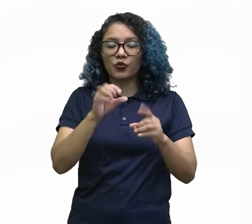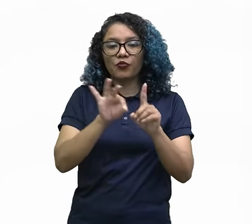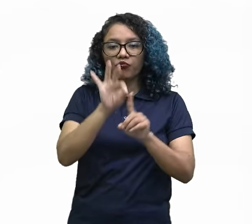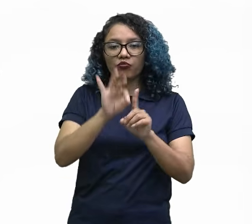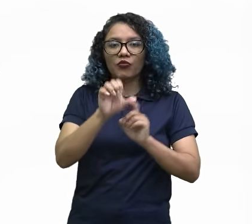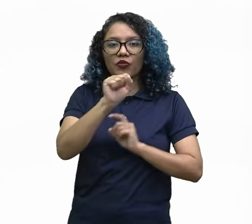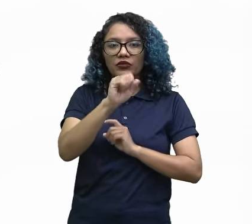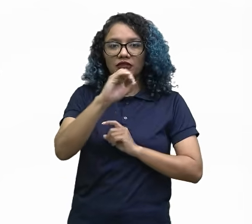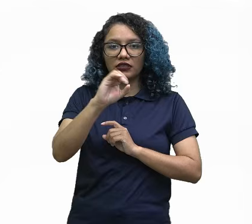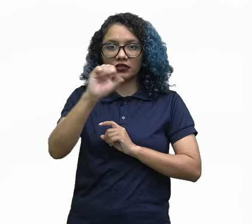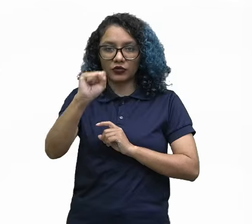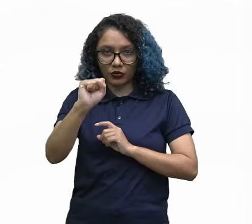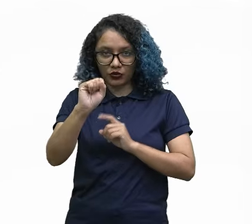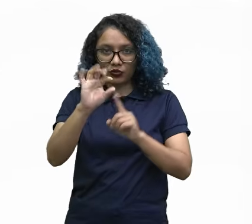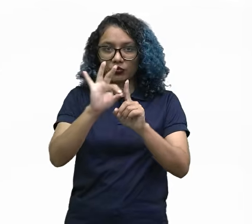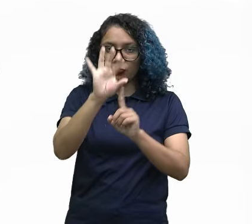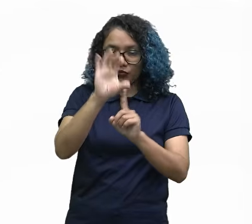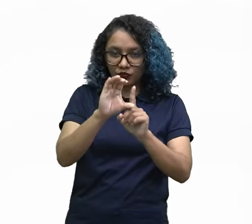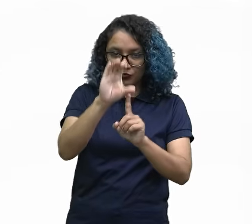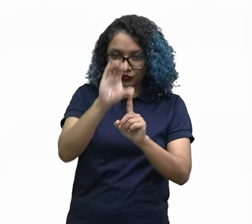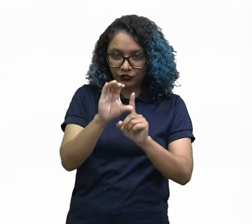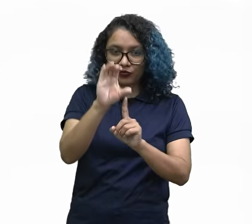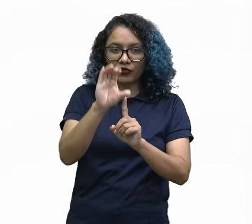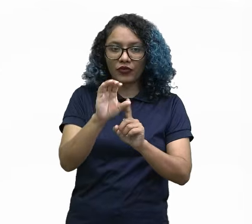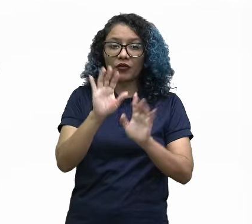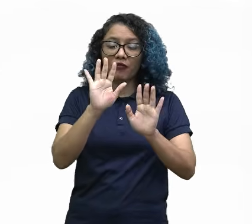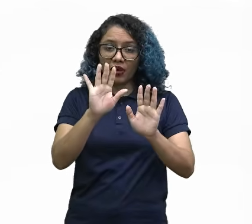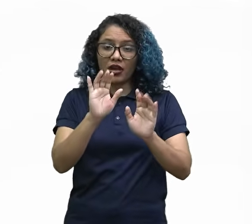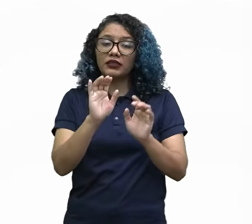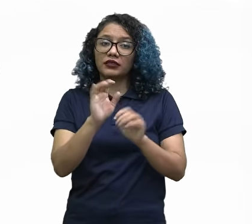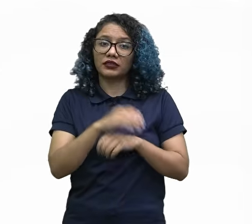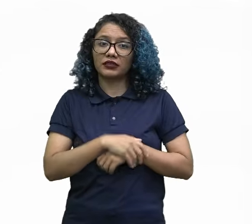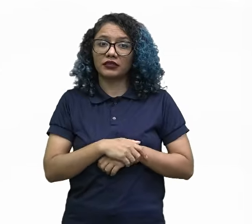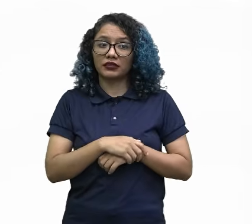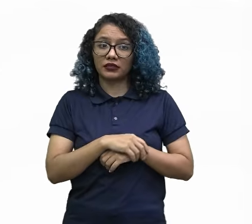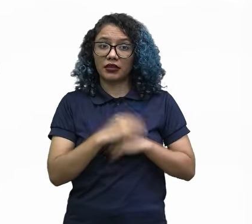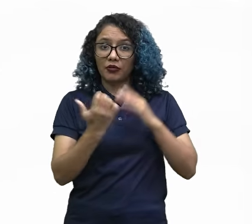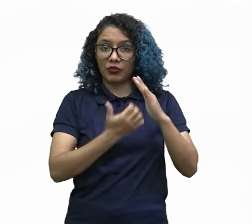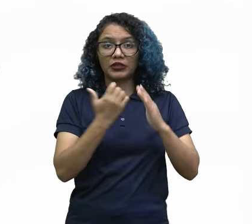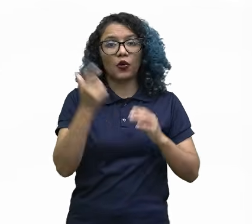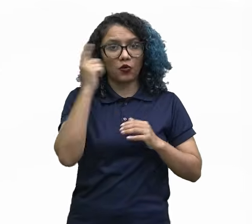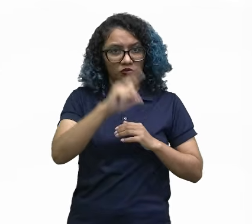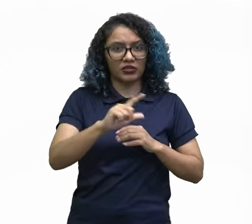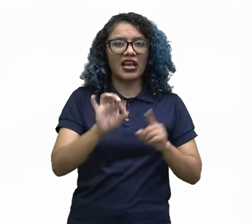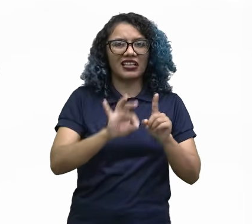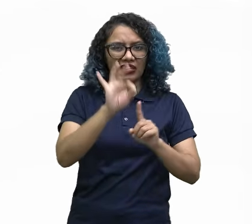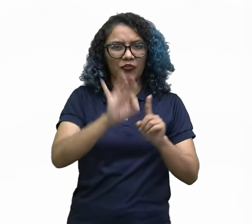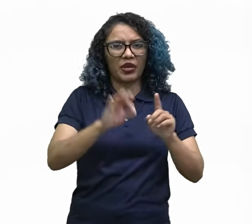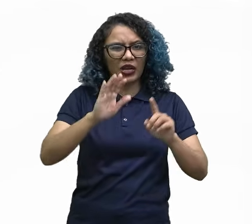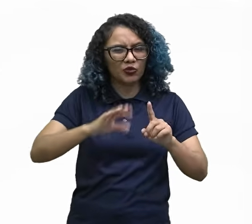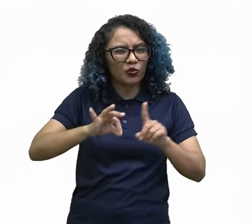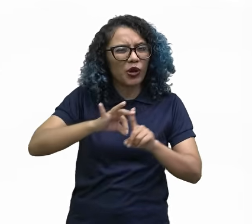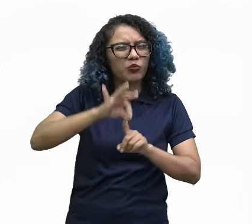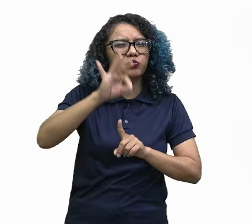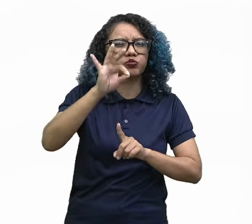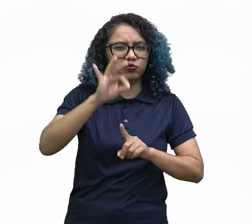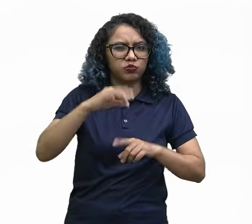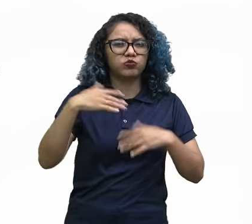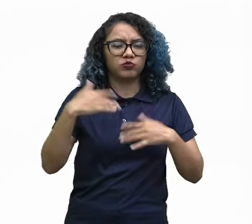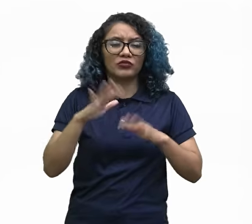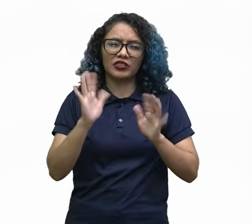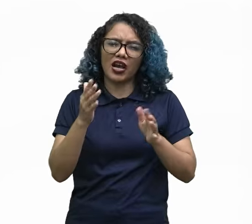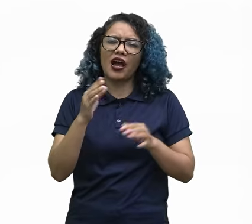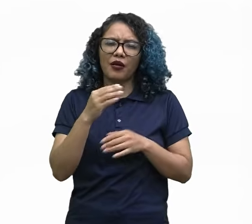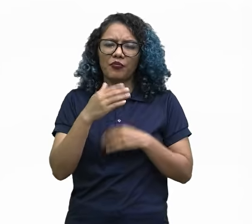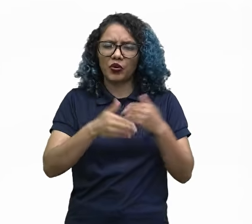as indústrias, né, conseguem, tá? Chegar a elevadas temperaturas, tá, gente? São processos já